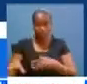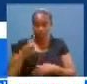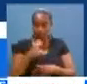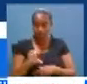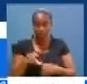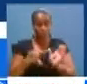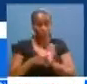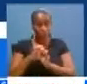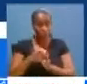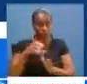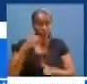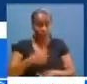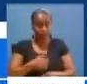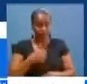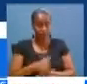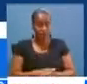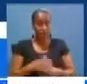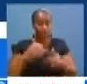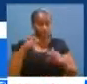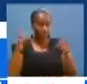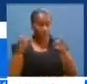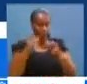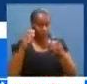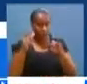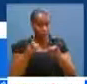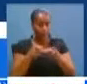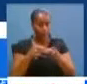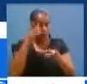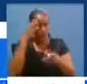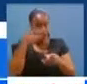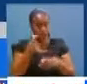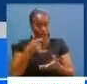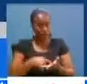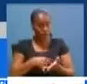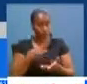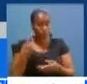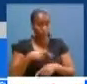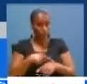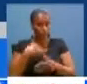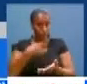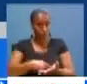país em condições favoráveis, com menor taxa de juro e período de desembolso mais longo,